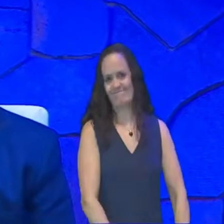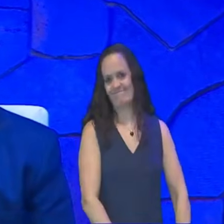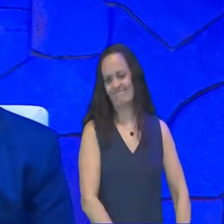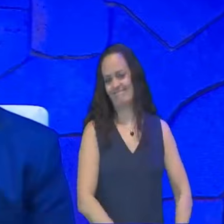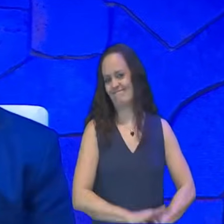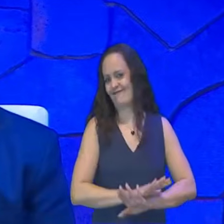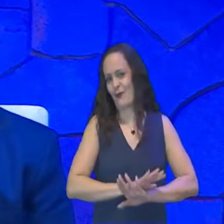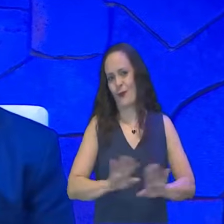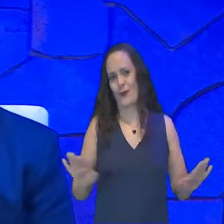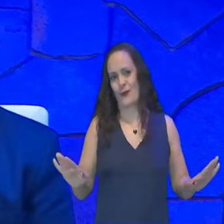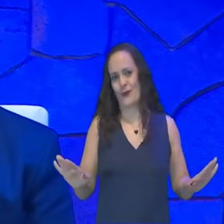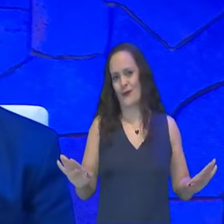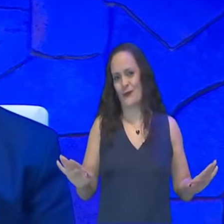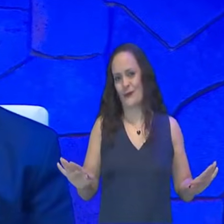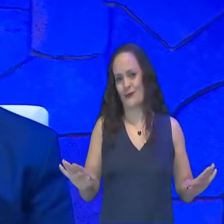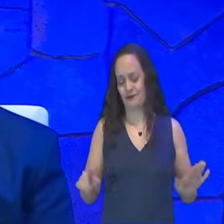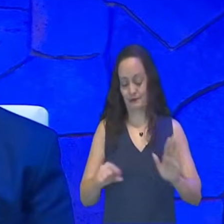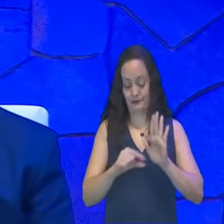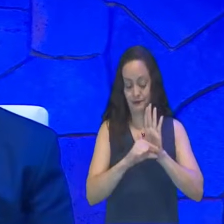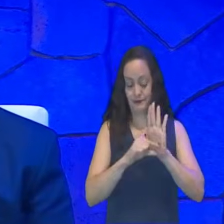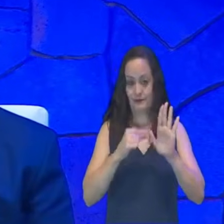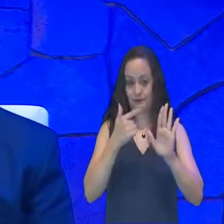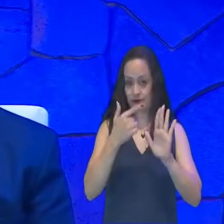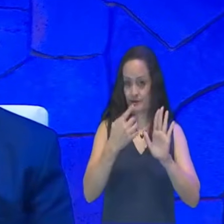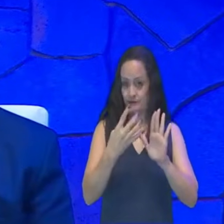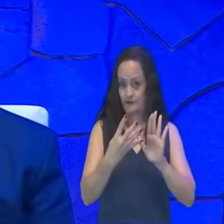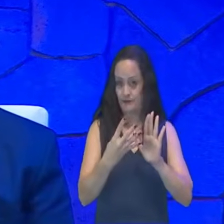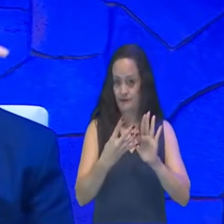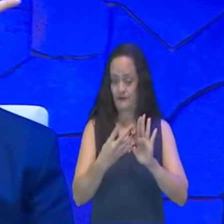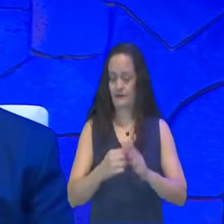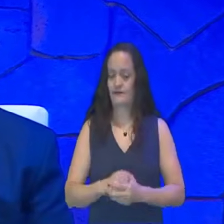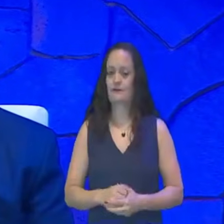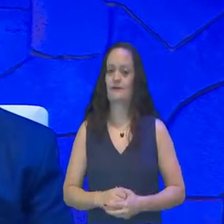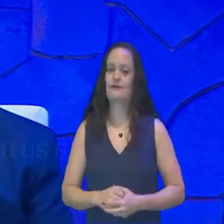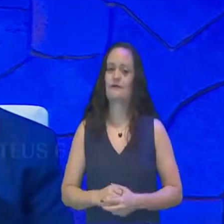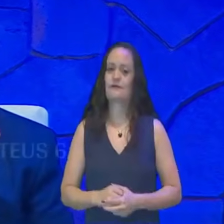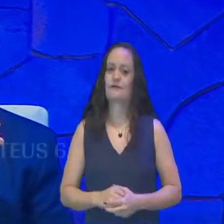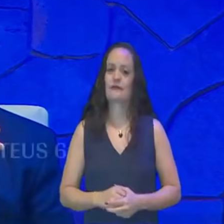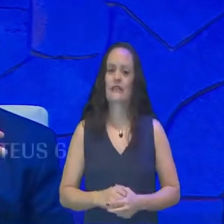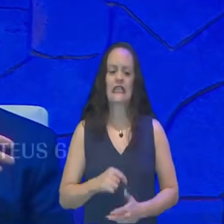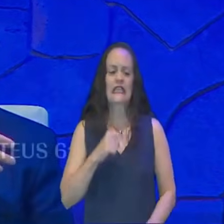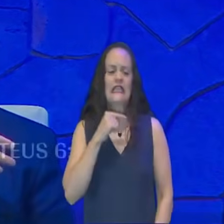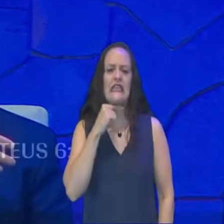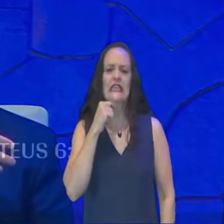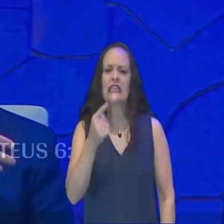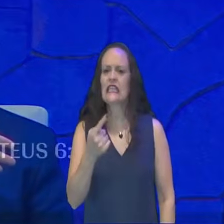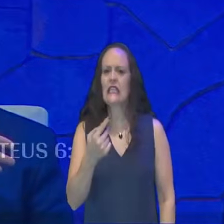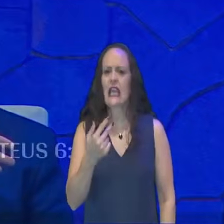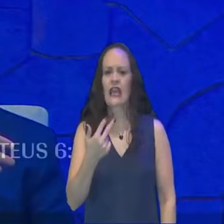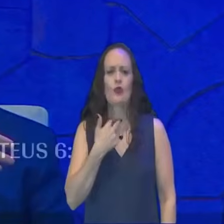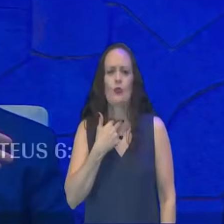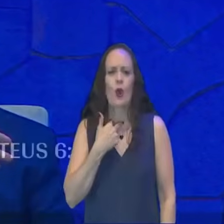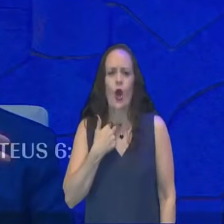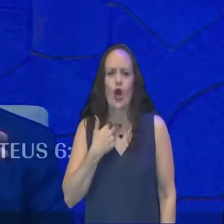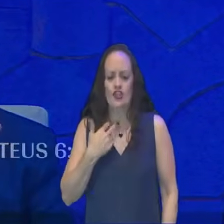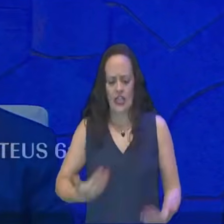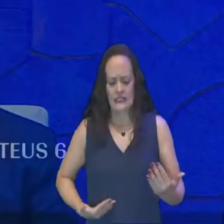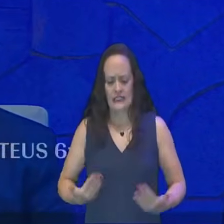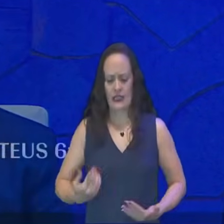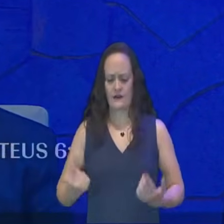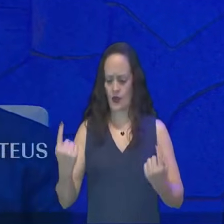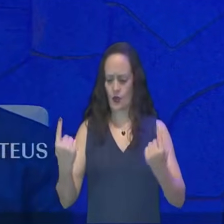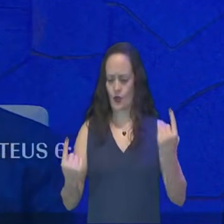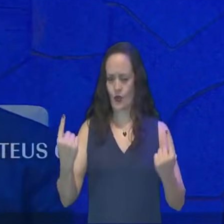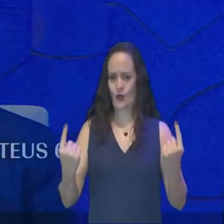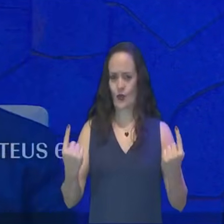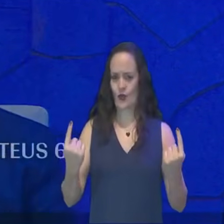No versículo 24 aqui, diz: ninguém pode servir a dois senhores, porque ou irá